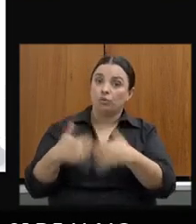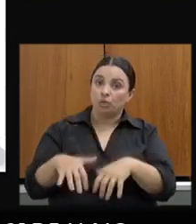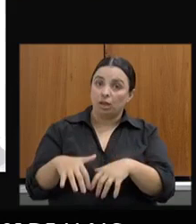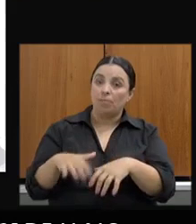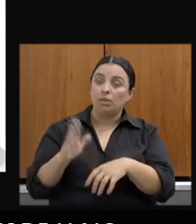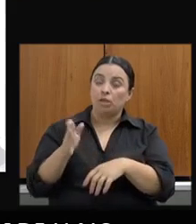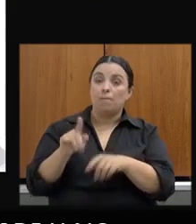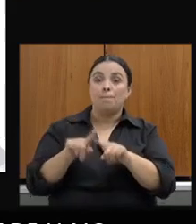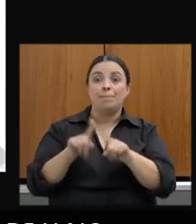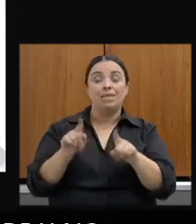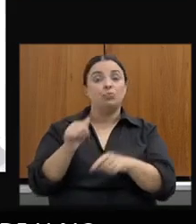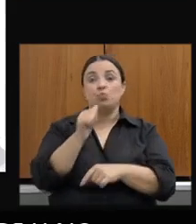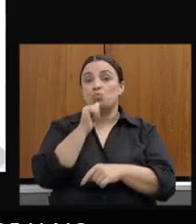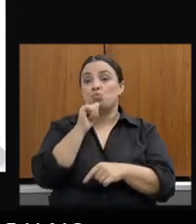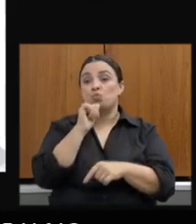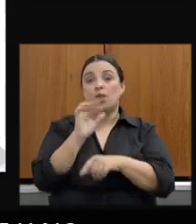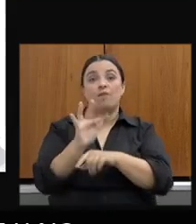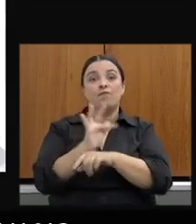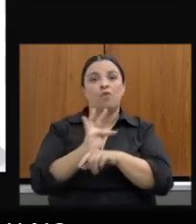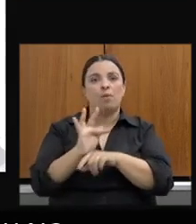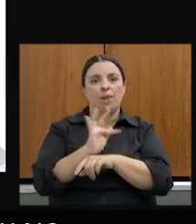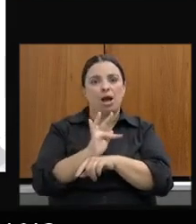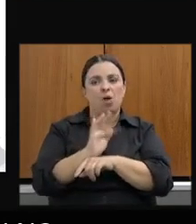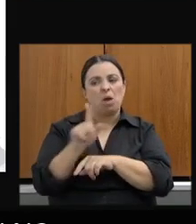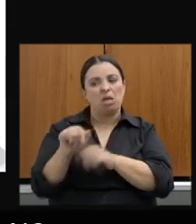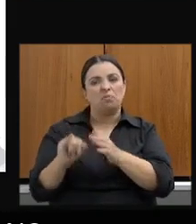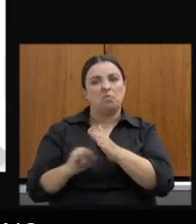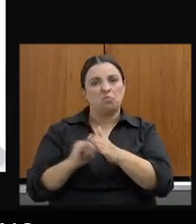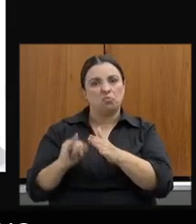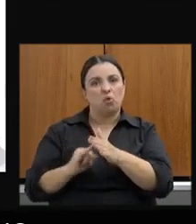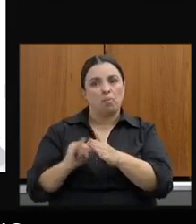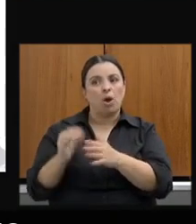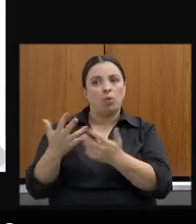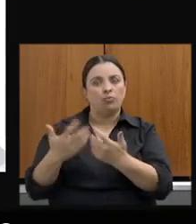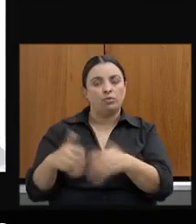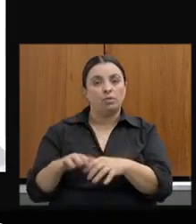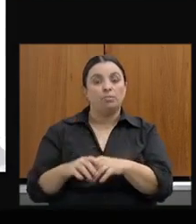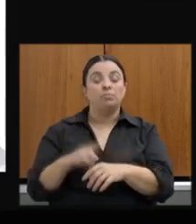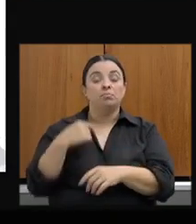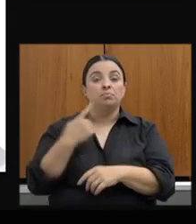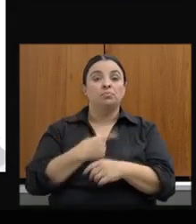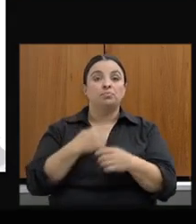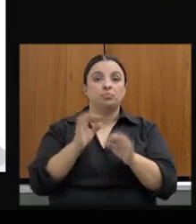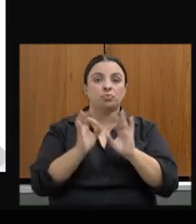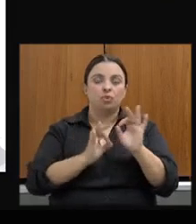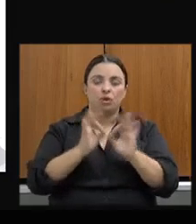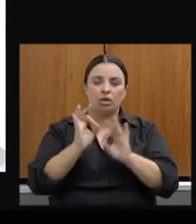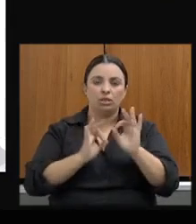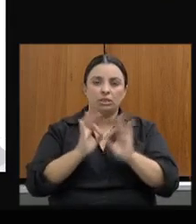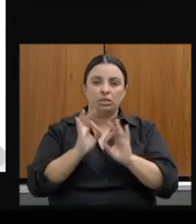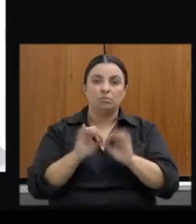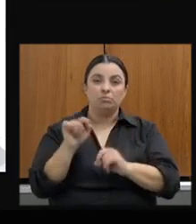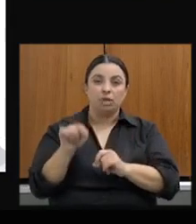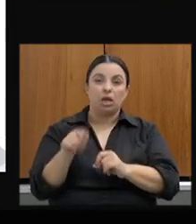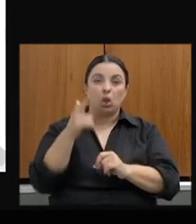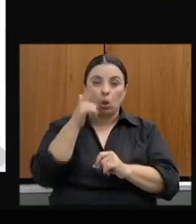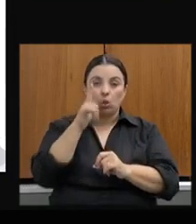estavam em funcionamento mas nós organizamos de moto que atendessem